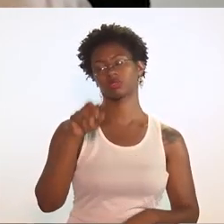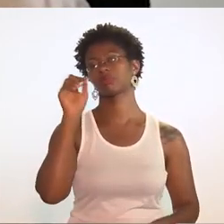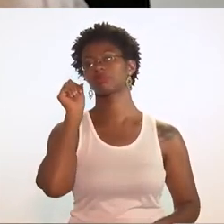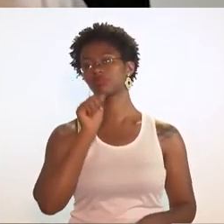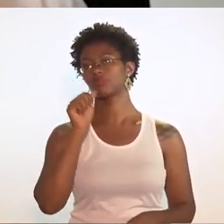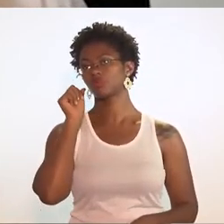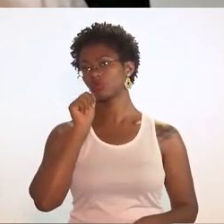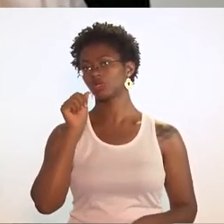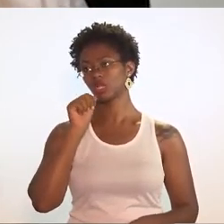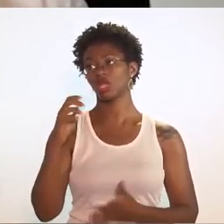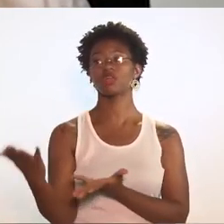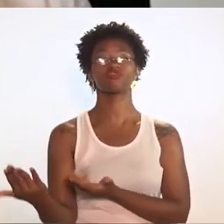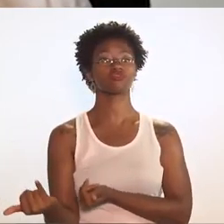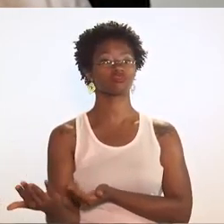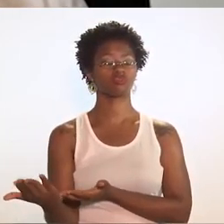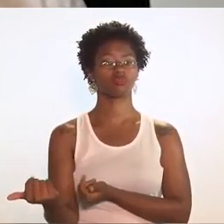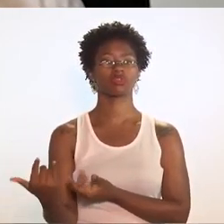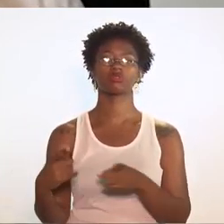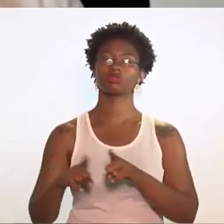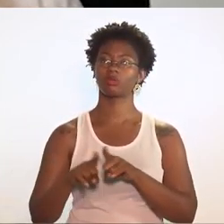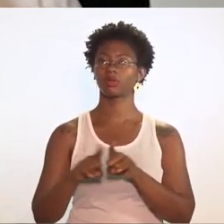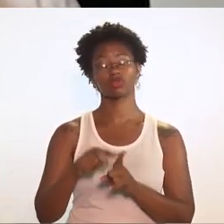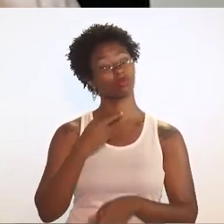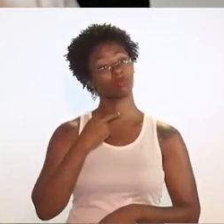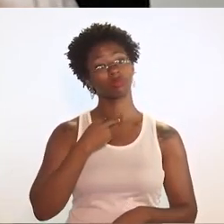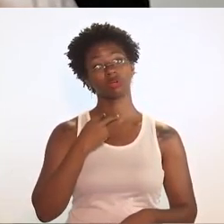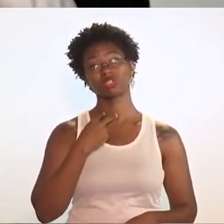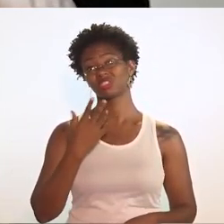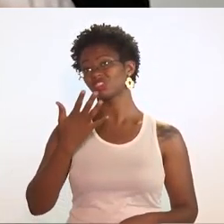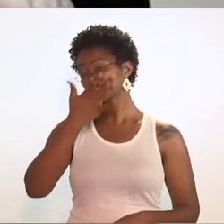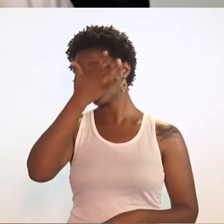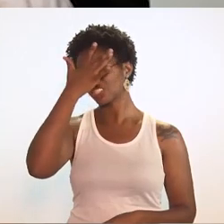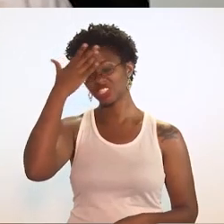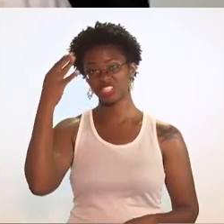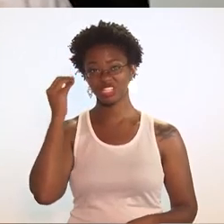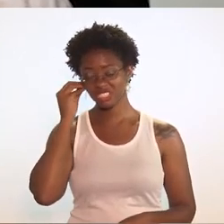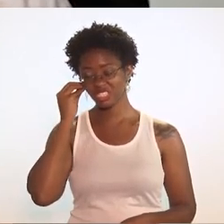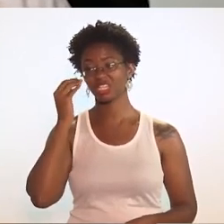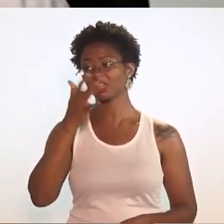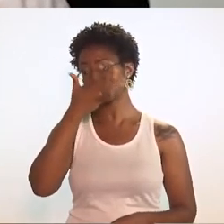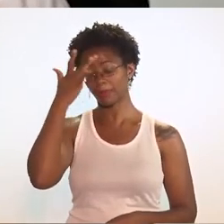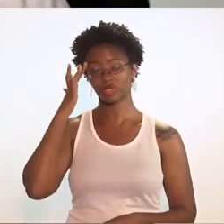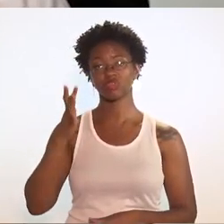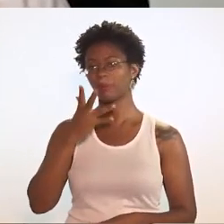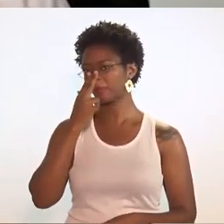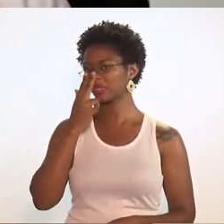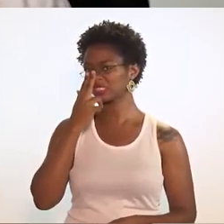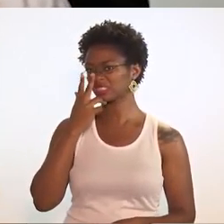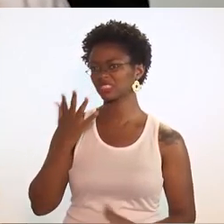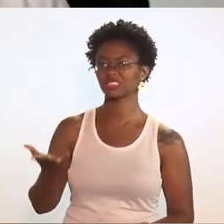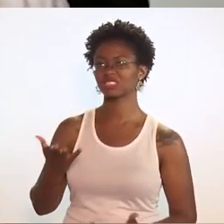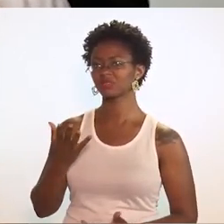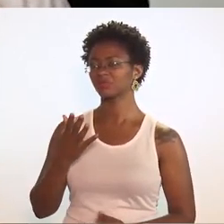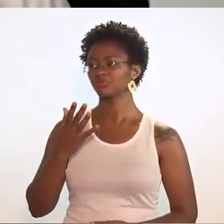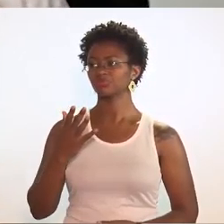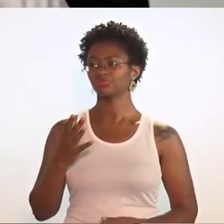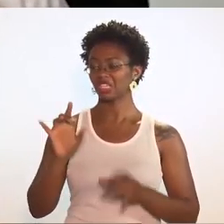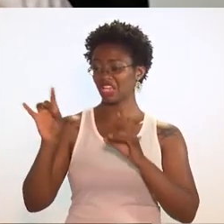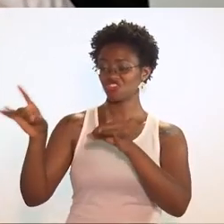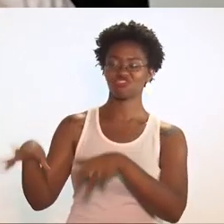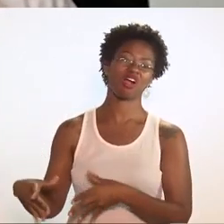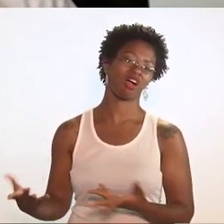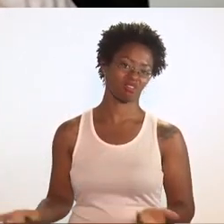fantástico, tá? E isso mostra a necessidade urgente, urgentíssima,